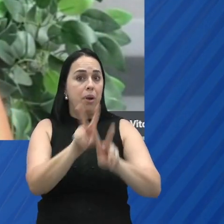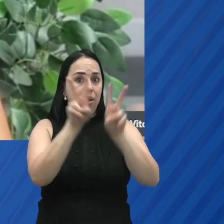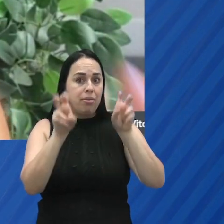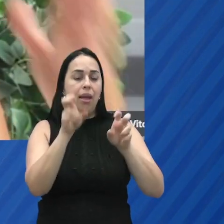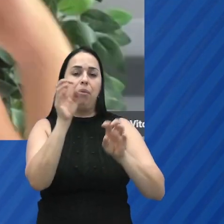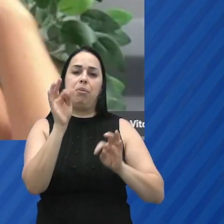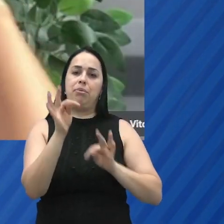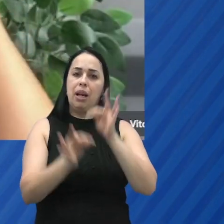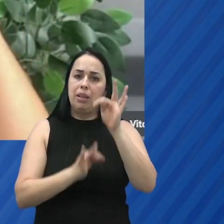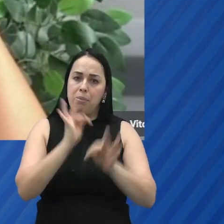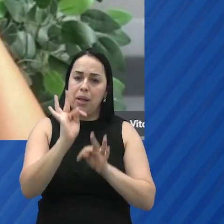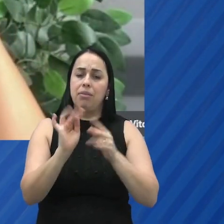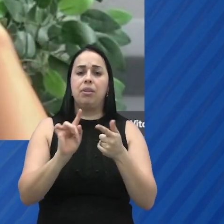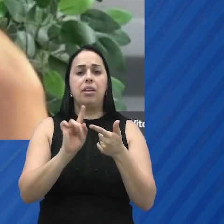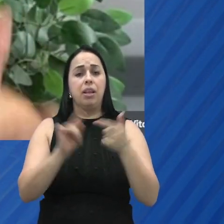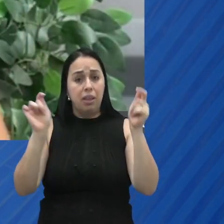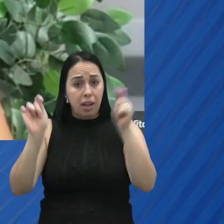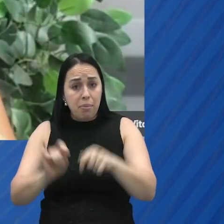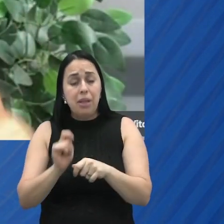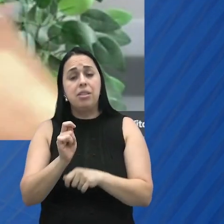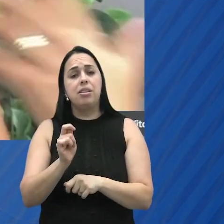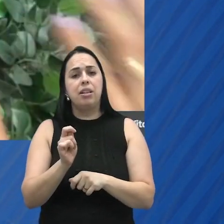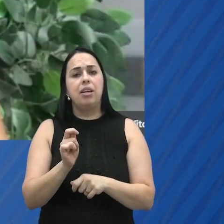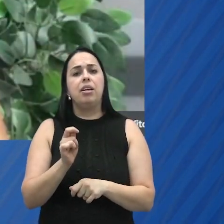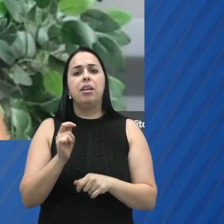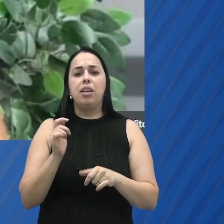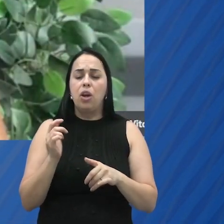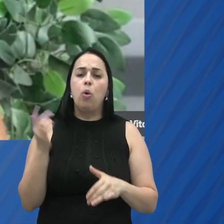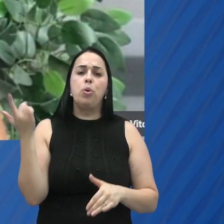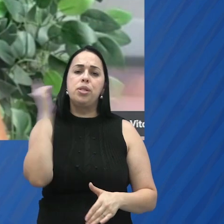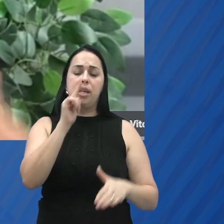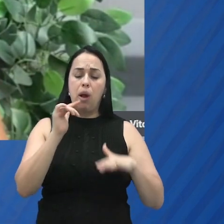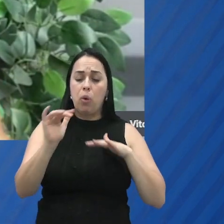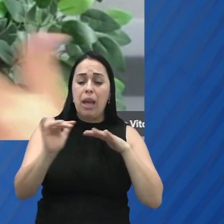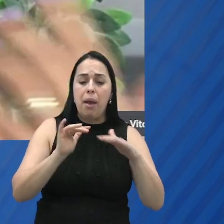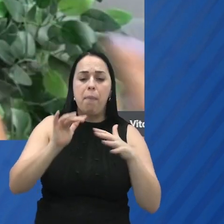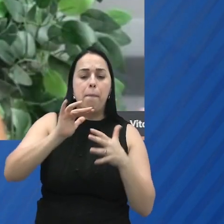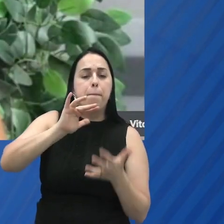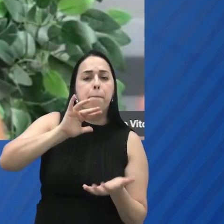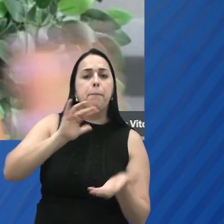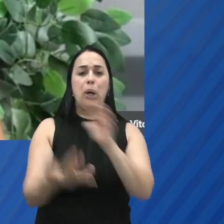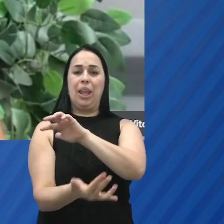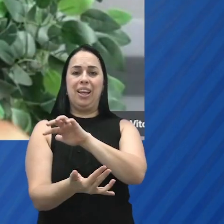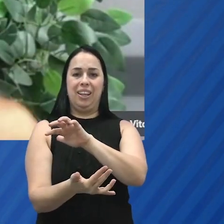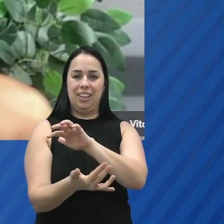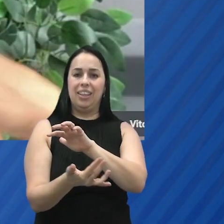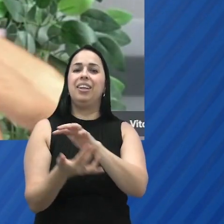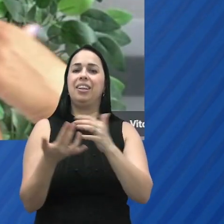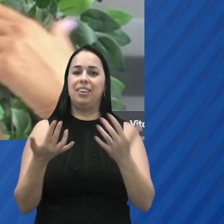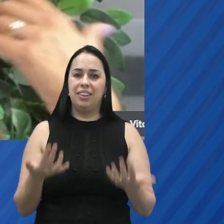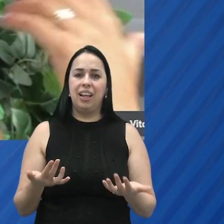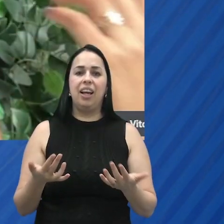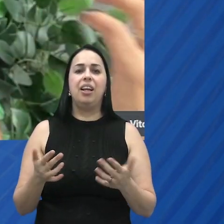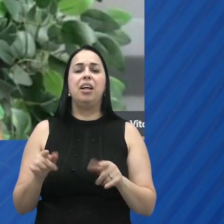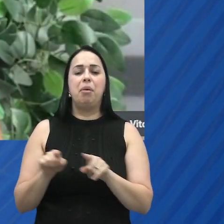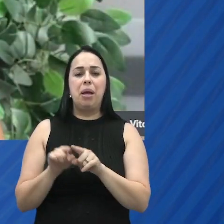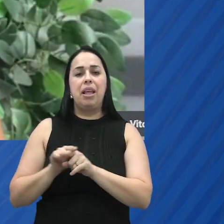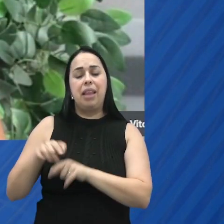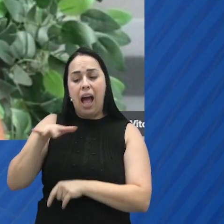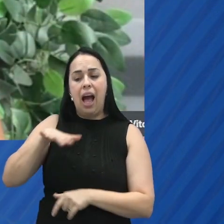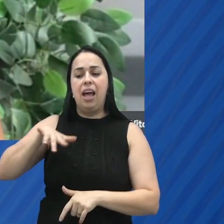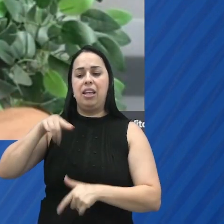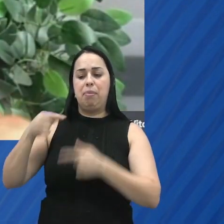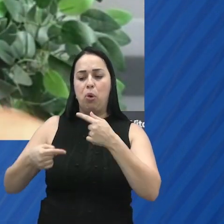os tratamentos e as possibilidades, para que a gente consiga mobilizar a sociedade de forma geral, né? A